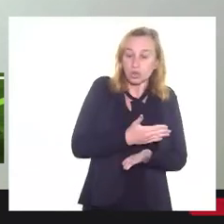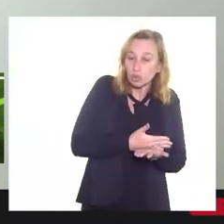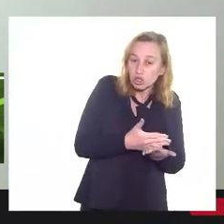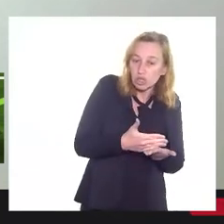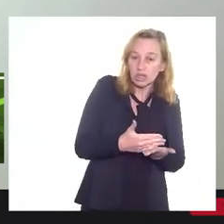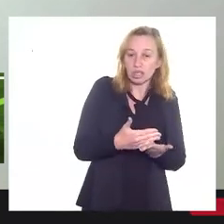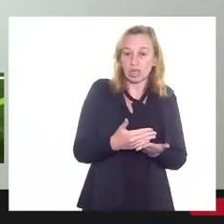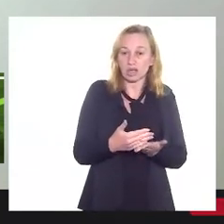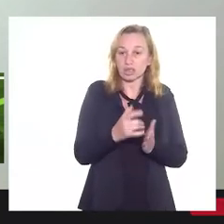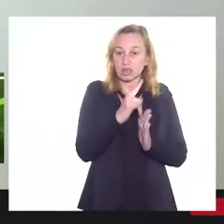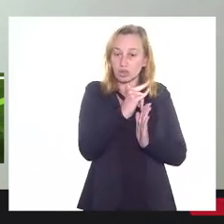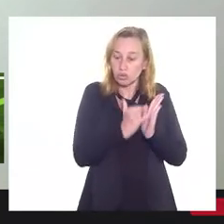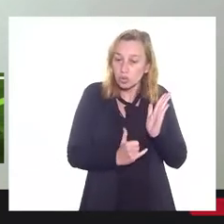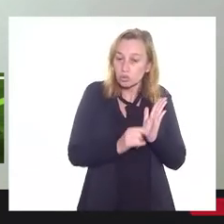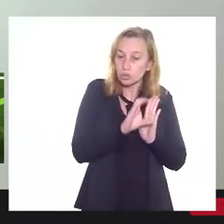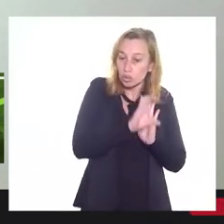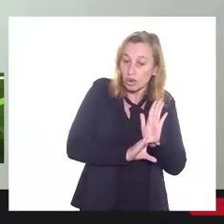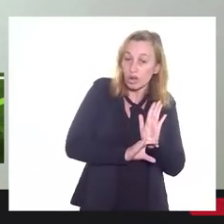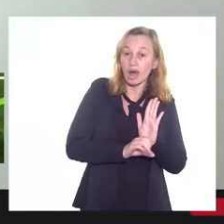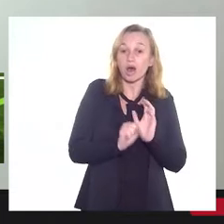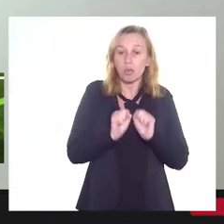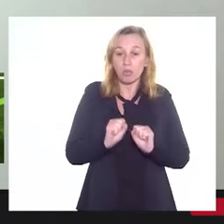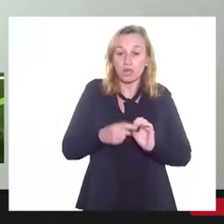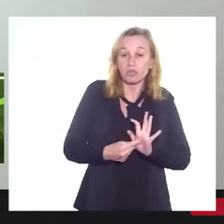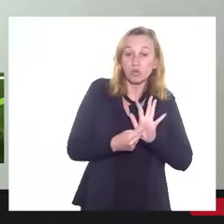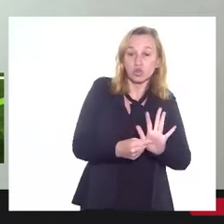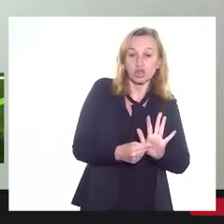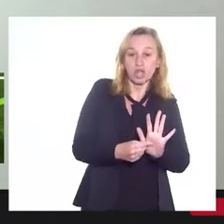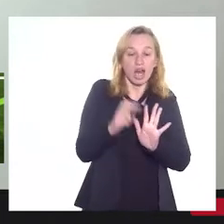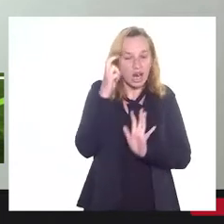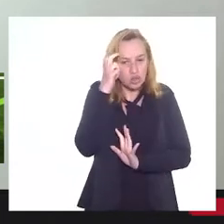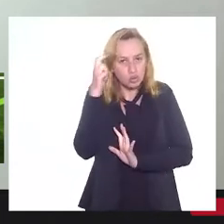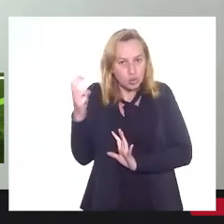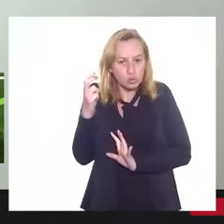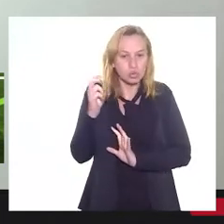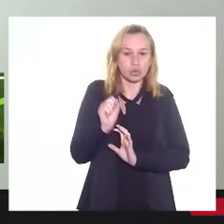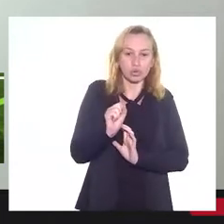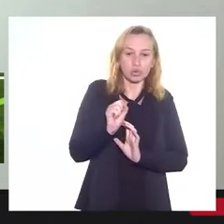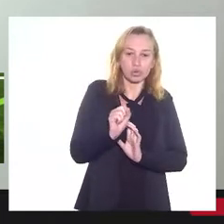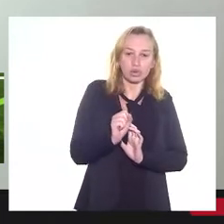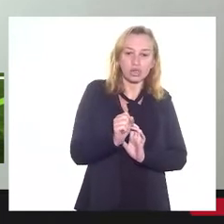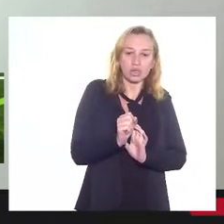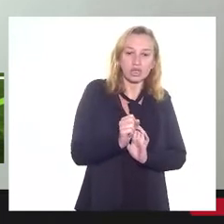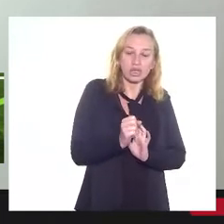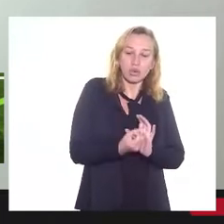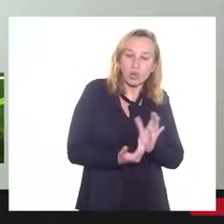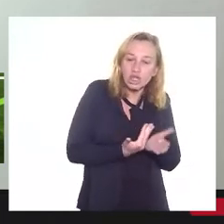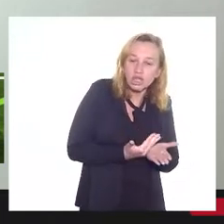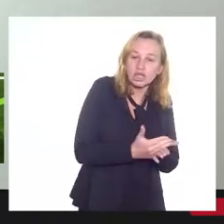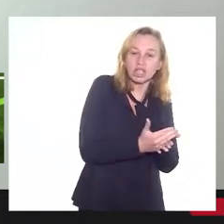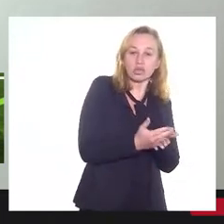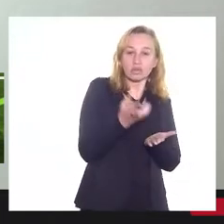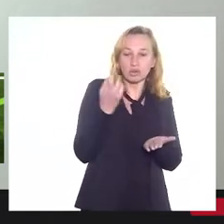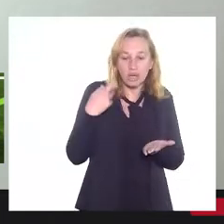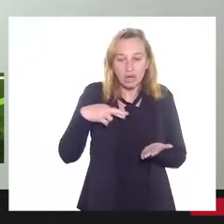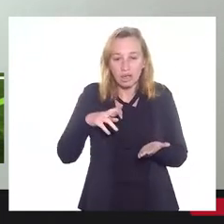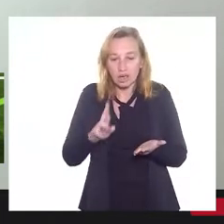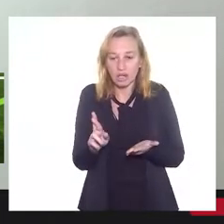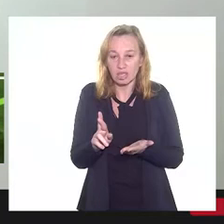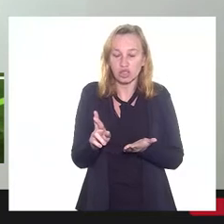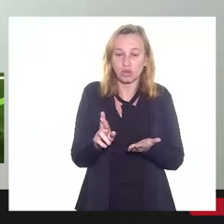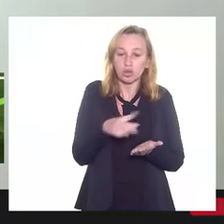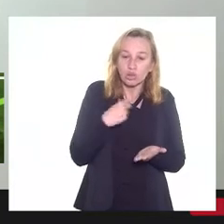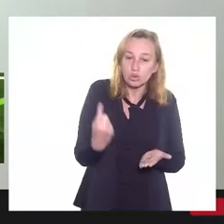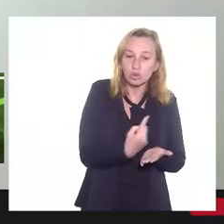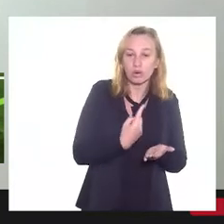o extracurricular para que possa mostrar as culturas as coisas as raízes culturais do nosso país e construir